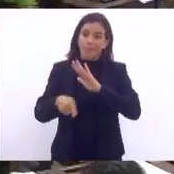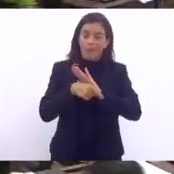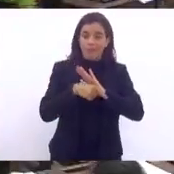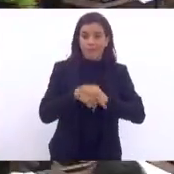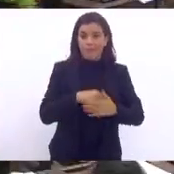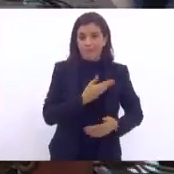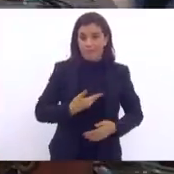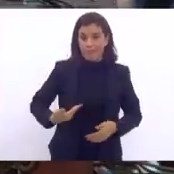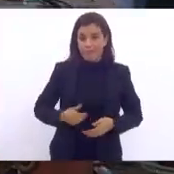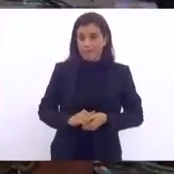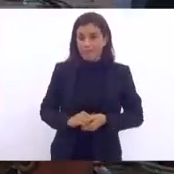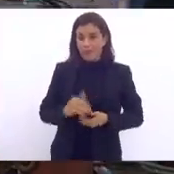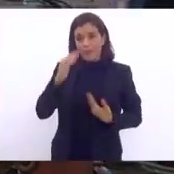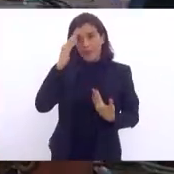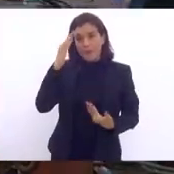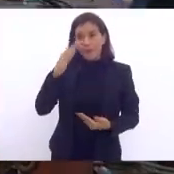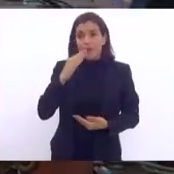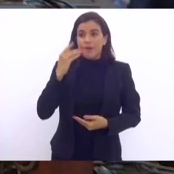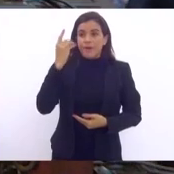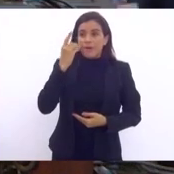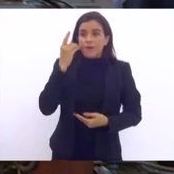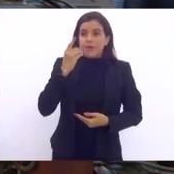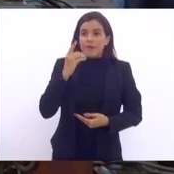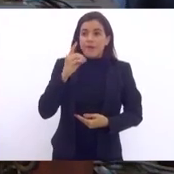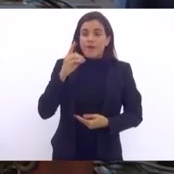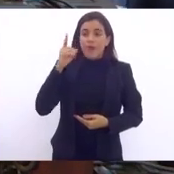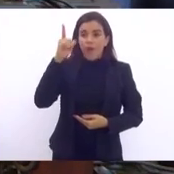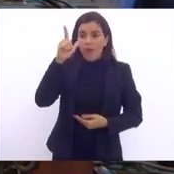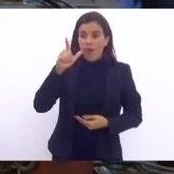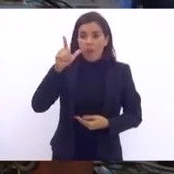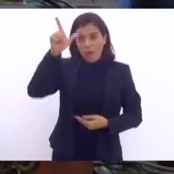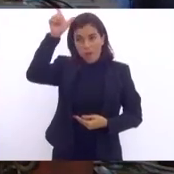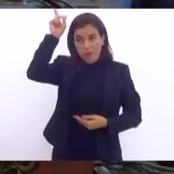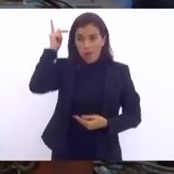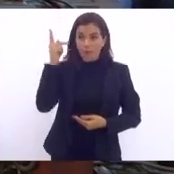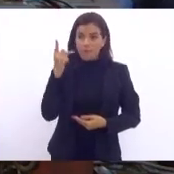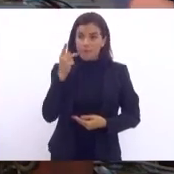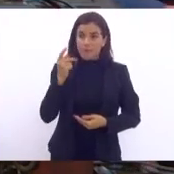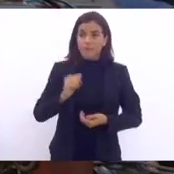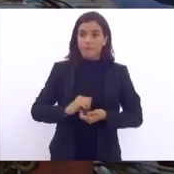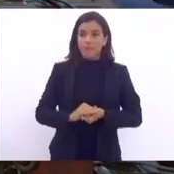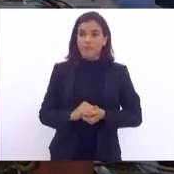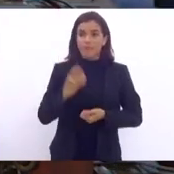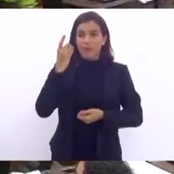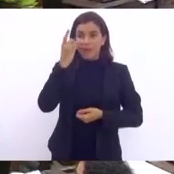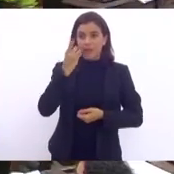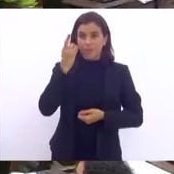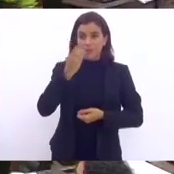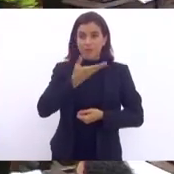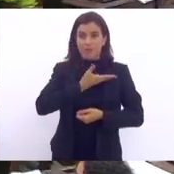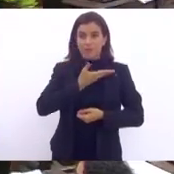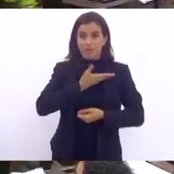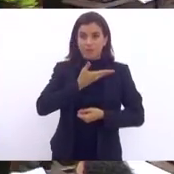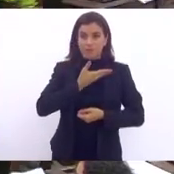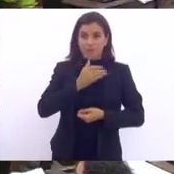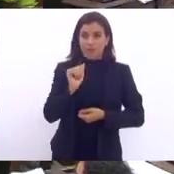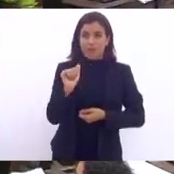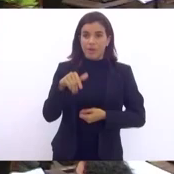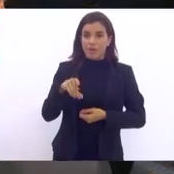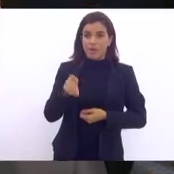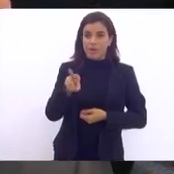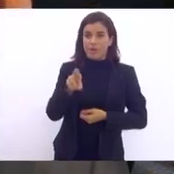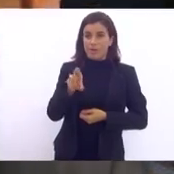Luiz Paulo. Pela Comissão de Orçamento e Finanças, deputado, querido amigo, presidente André Correia. Presidente, nós estamos também